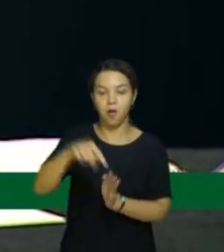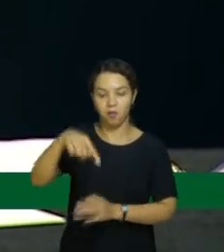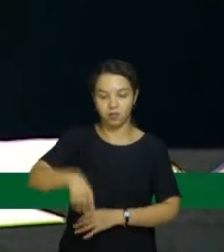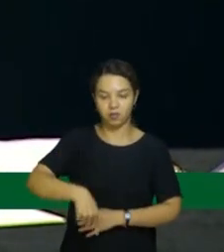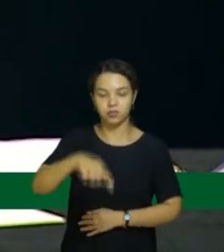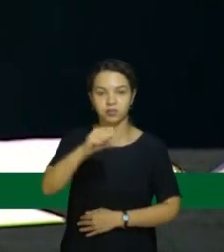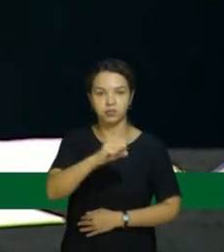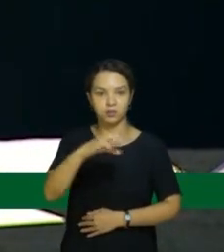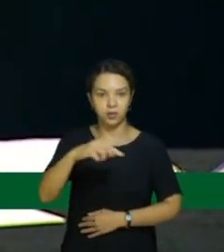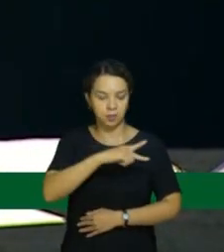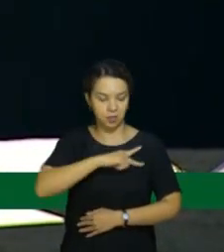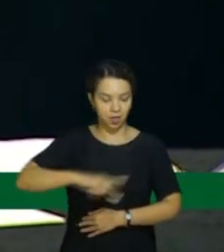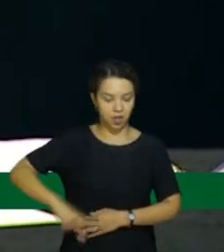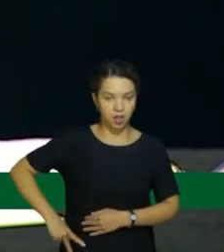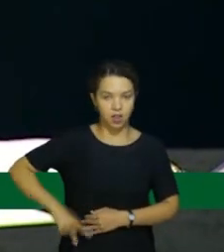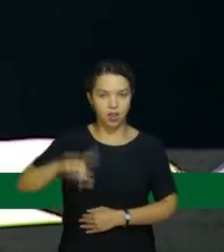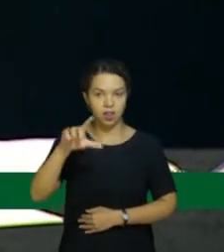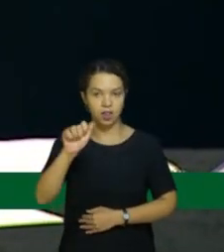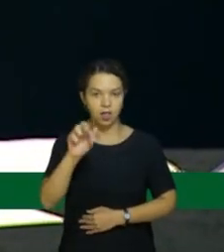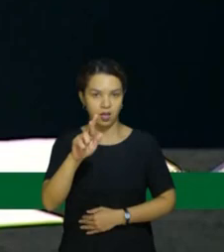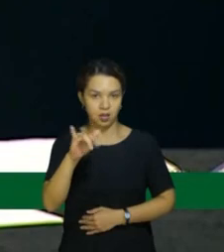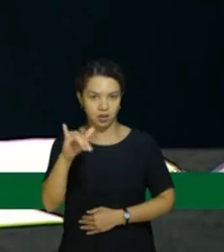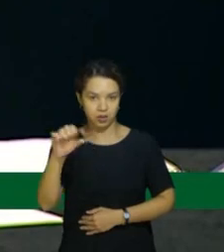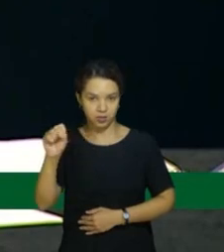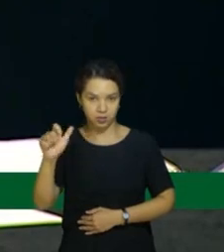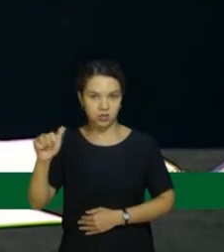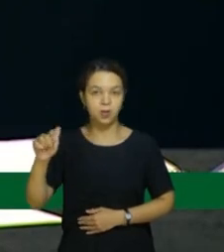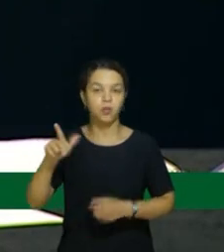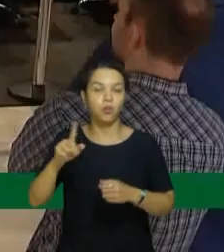Larissa schmit município de